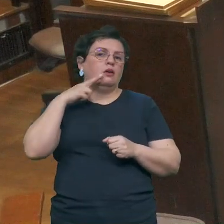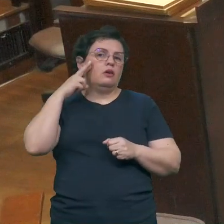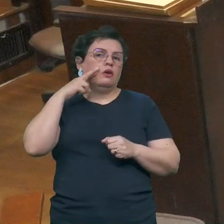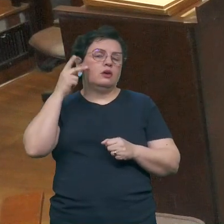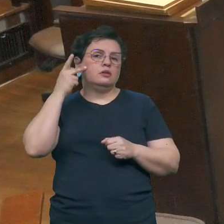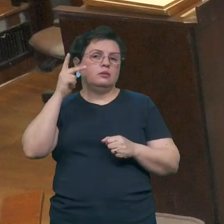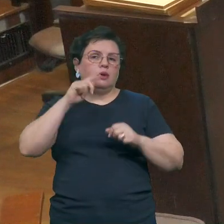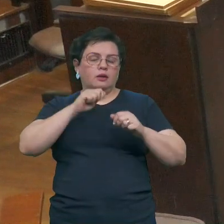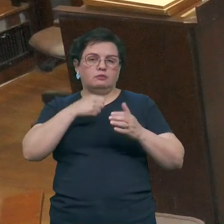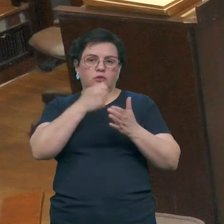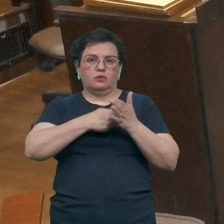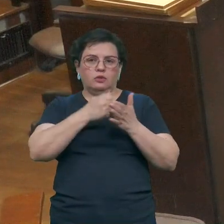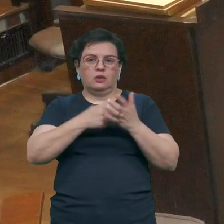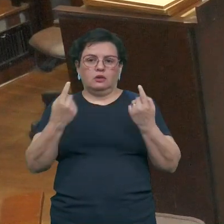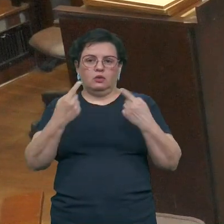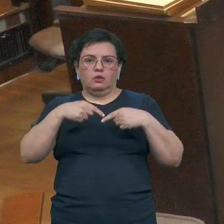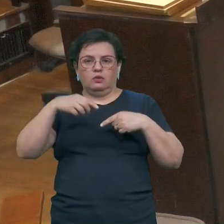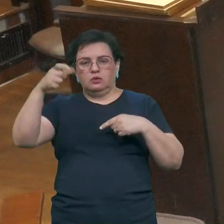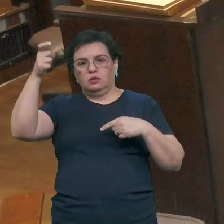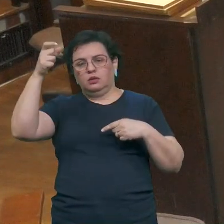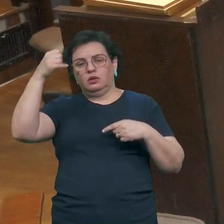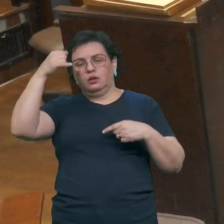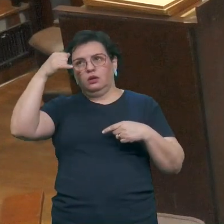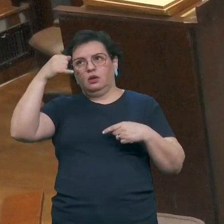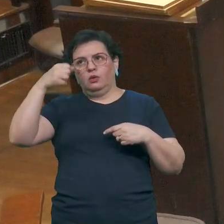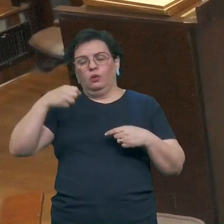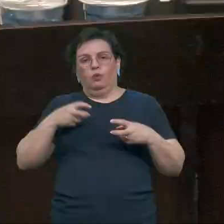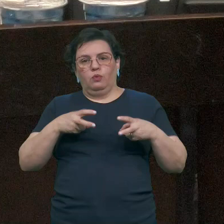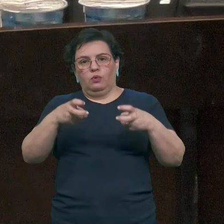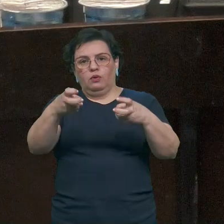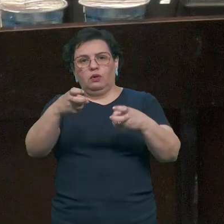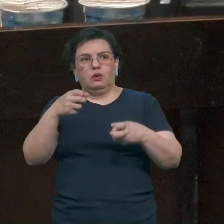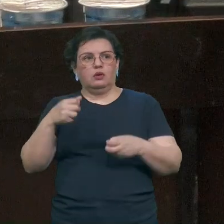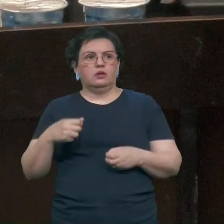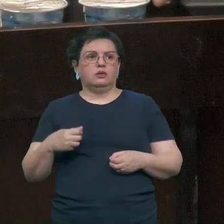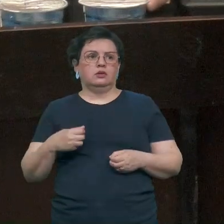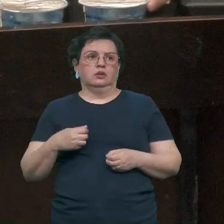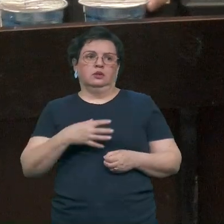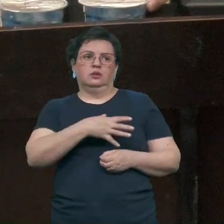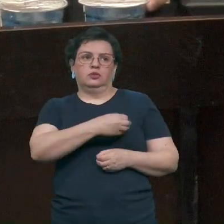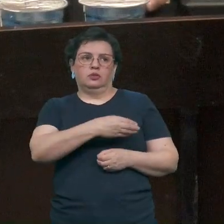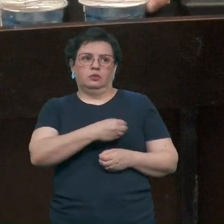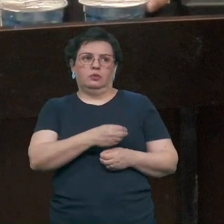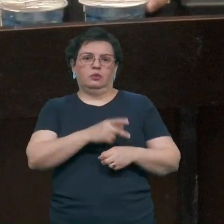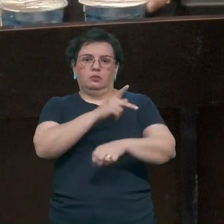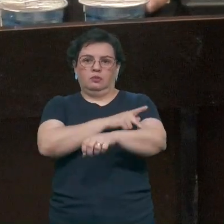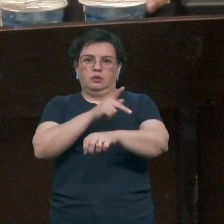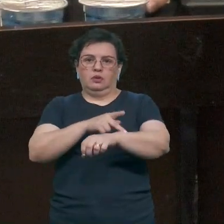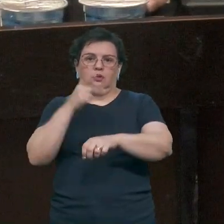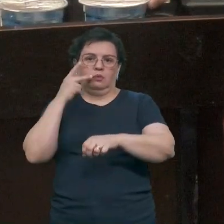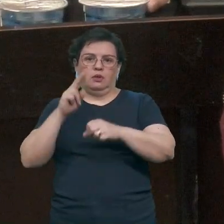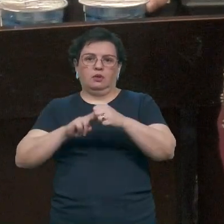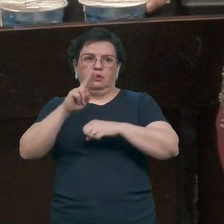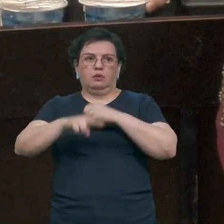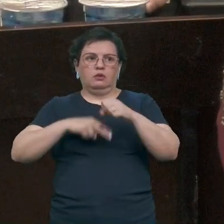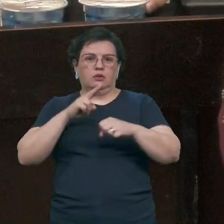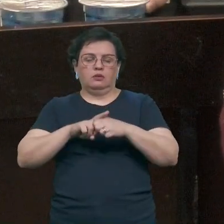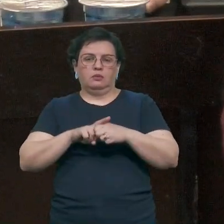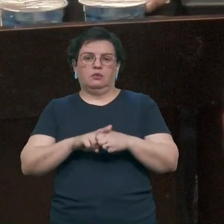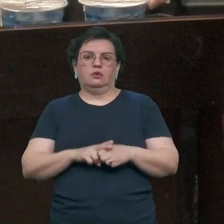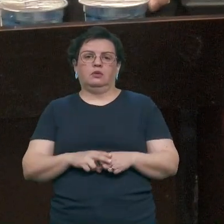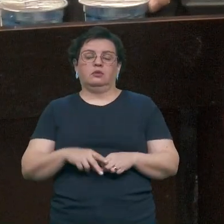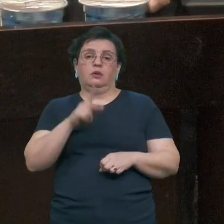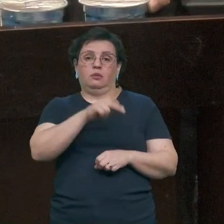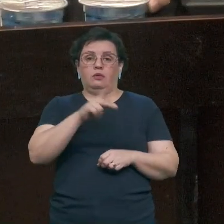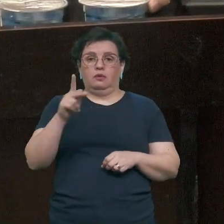de mama. Trabalhou com grupos de apoio. Pedagoga pela Unesp, advogada especialista pela Univem,